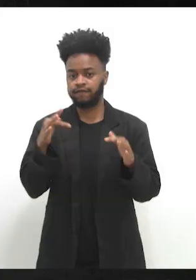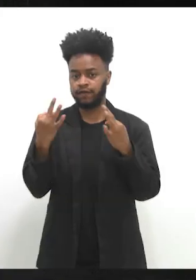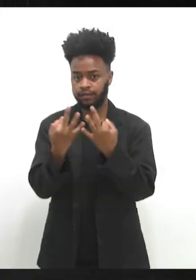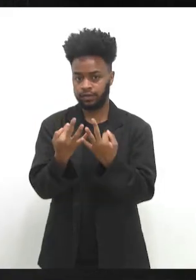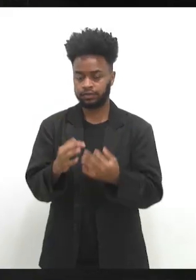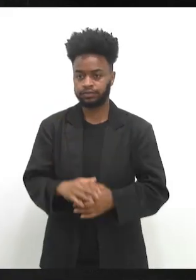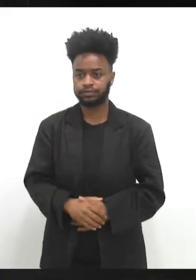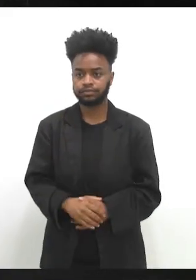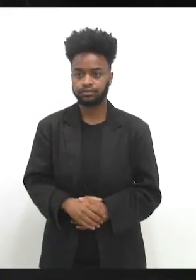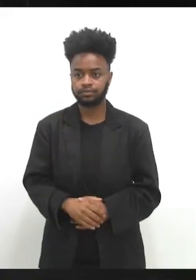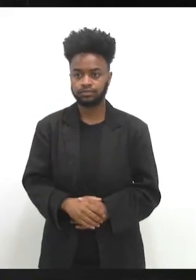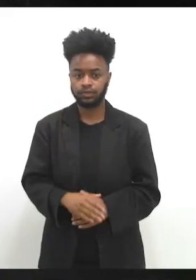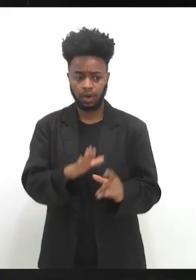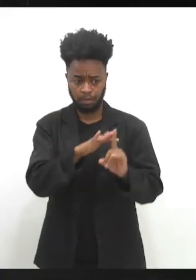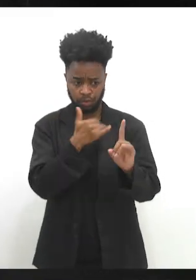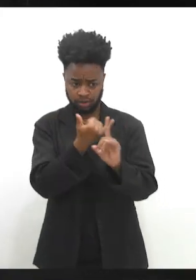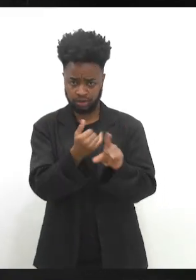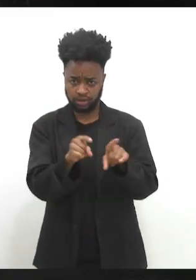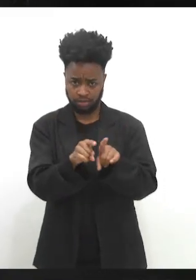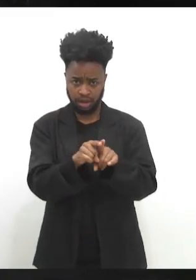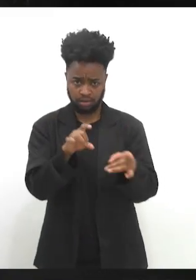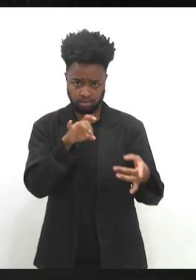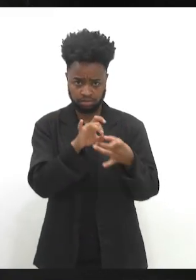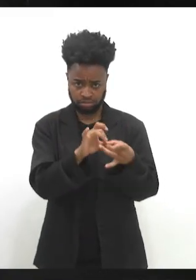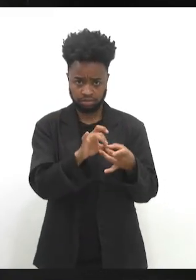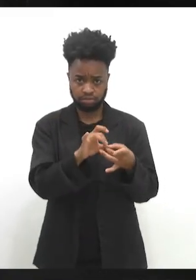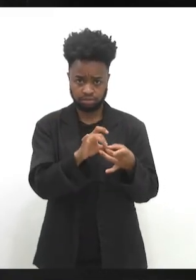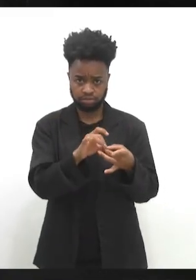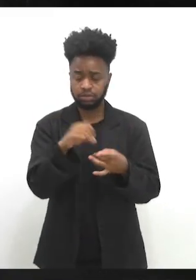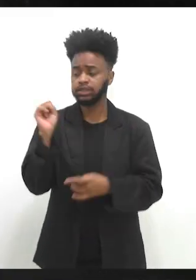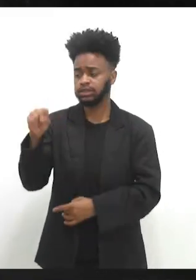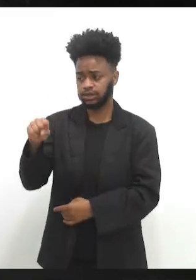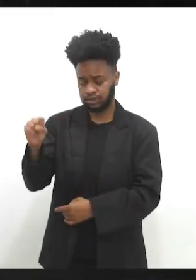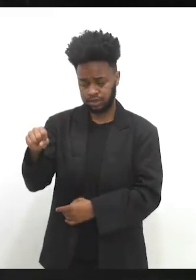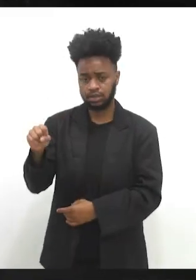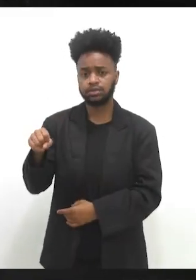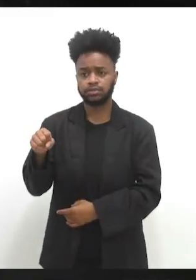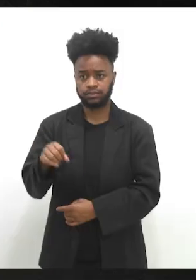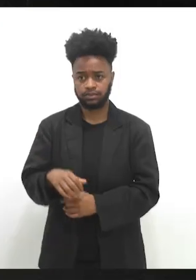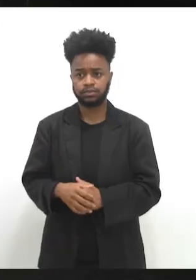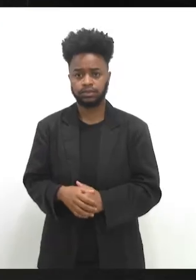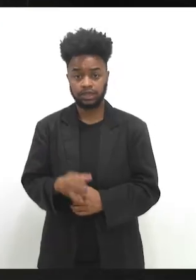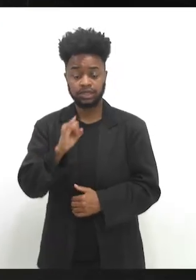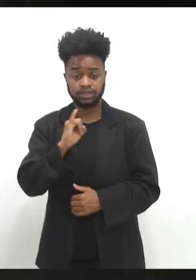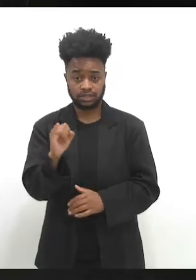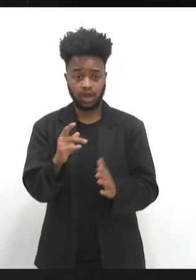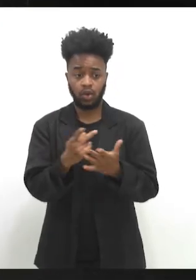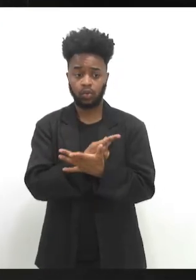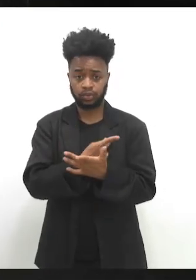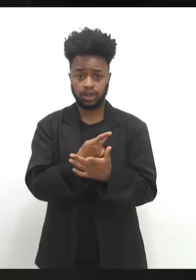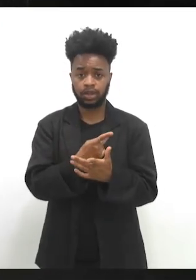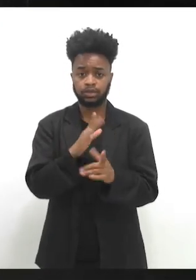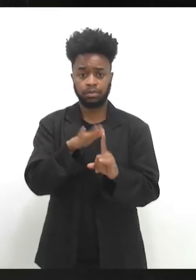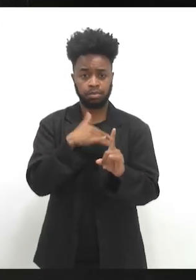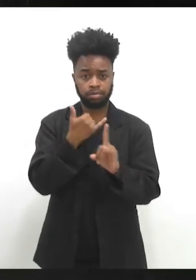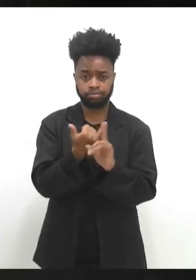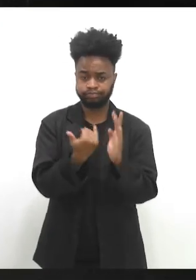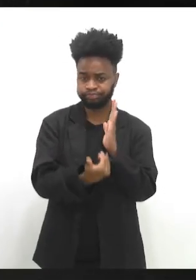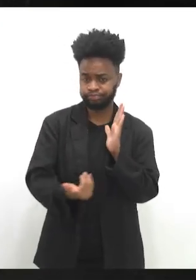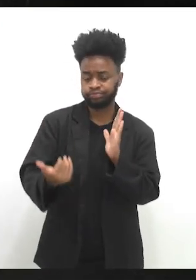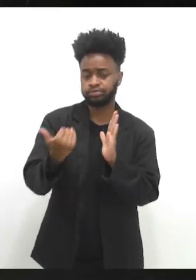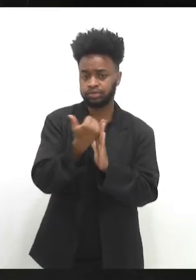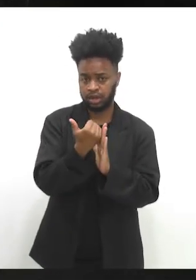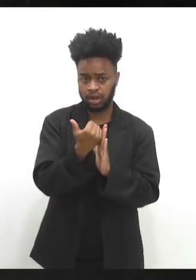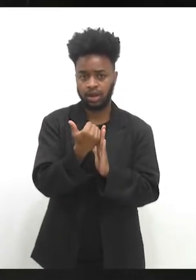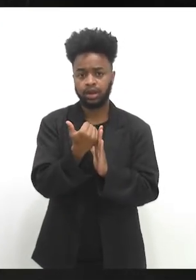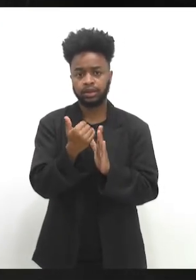naquele caso. A prática do bullying pode ser denunciada também quando a Sim, criança está sendo sim. assediada de uma forma